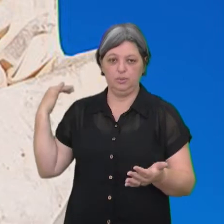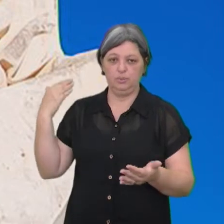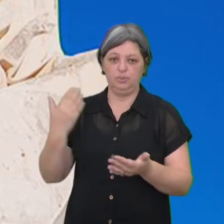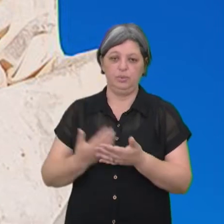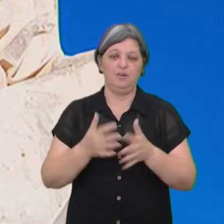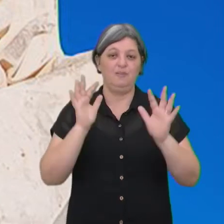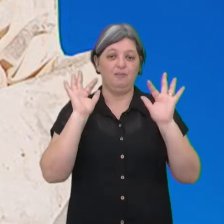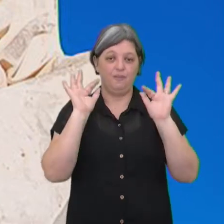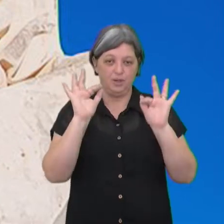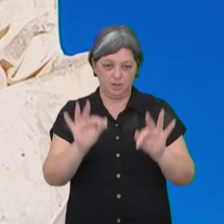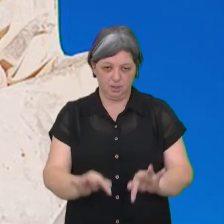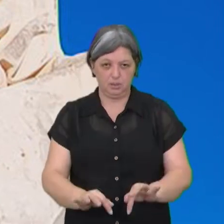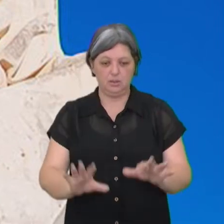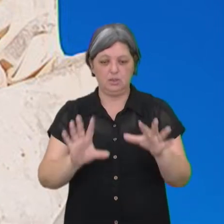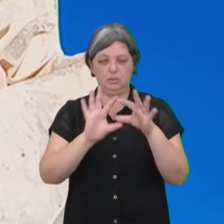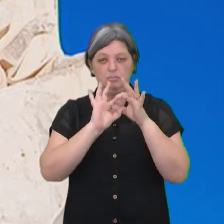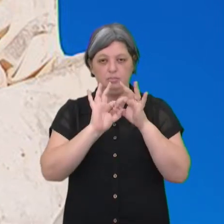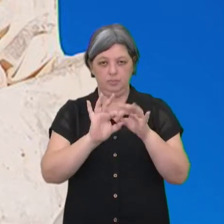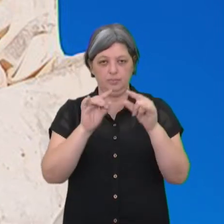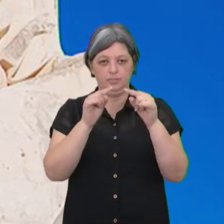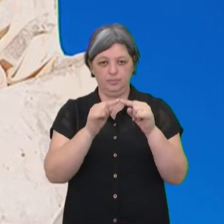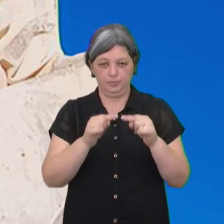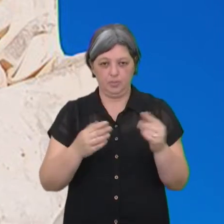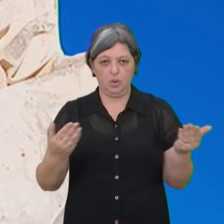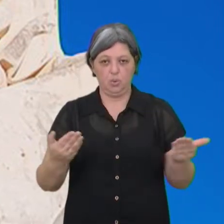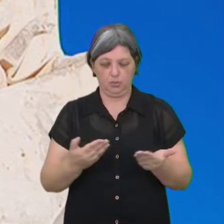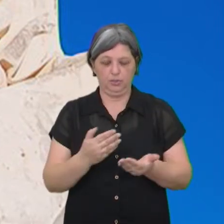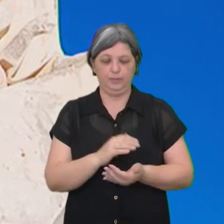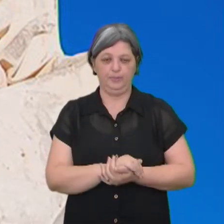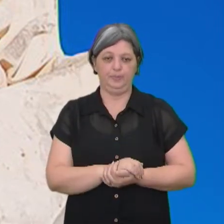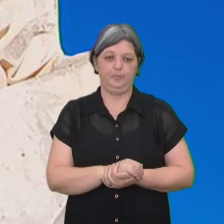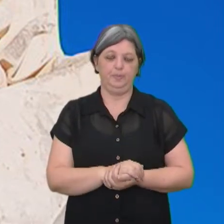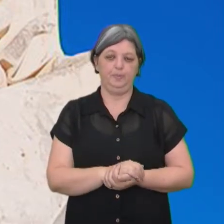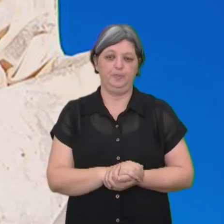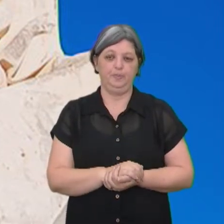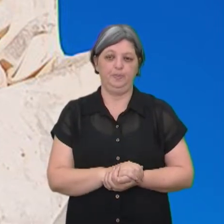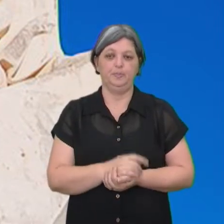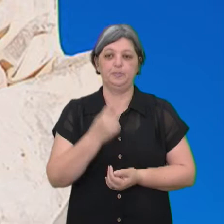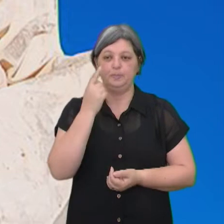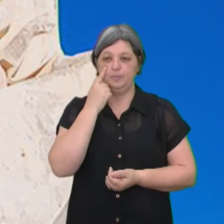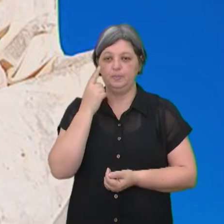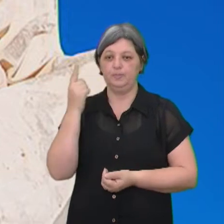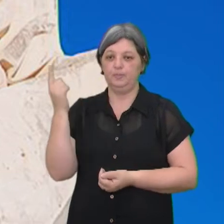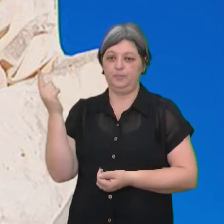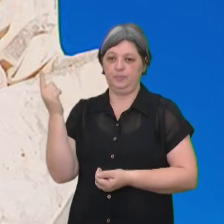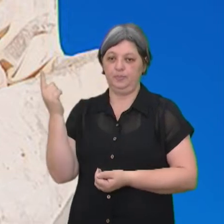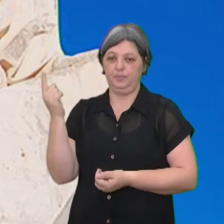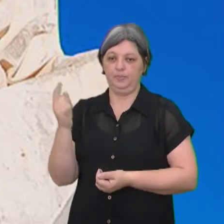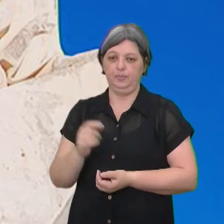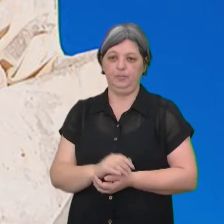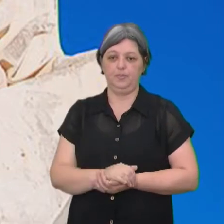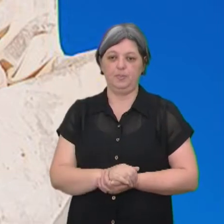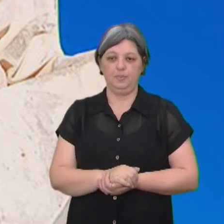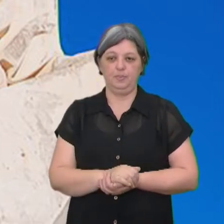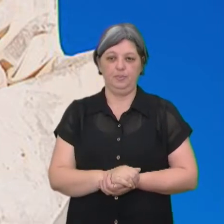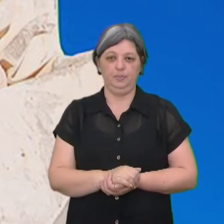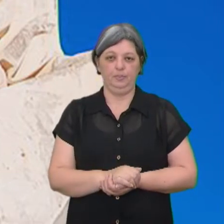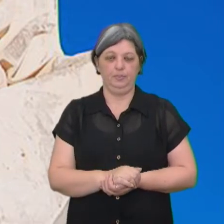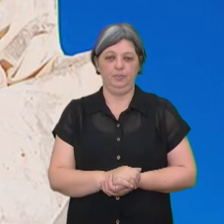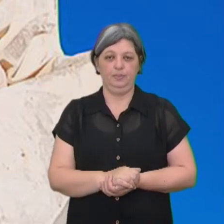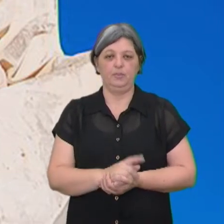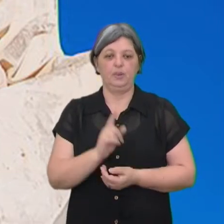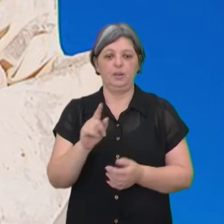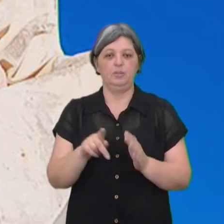terminar e fazer essa amarração no dia de hoje. Então, tá aí na tela para vocês, né? É uma tela